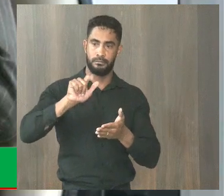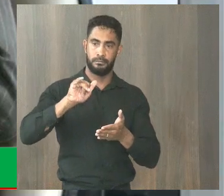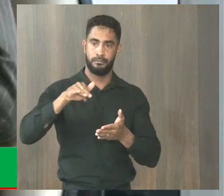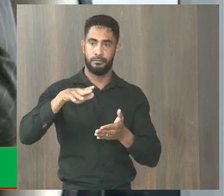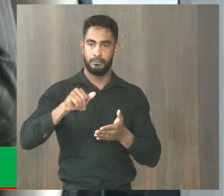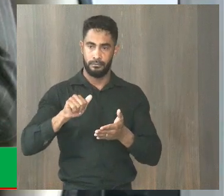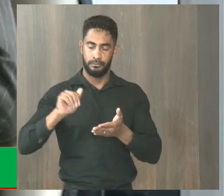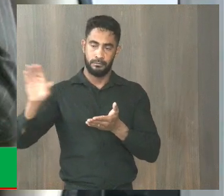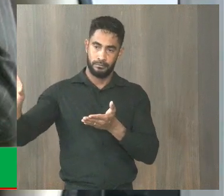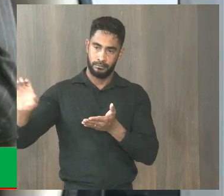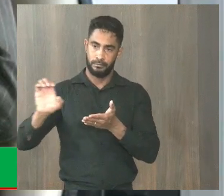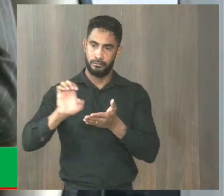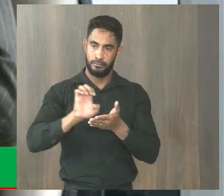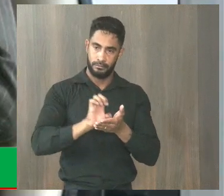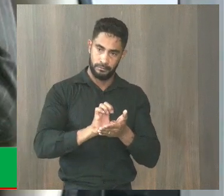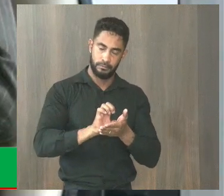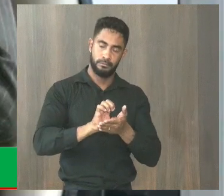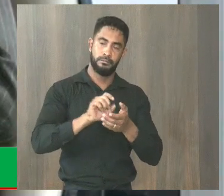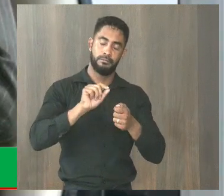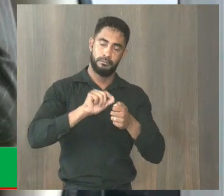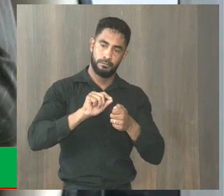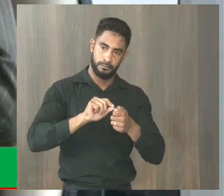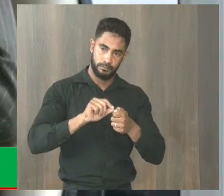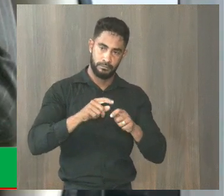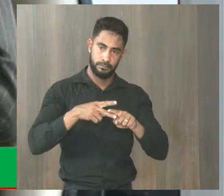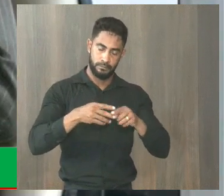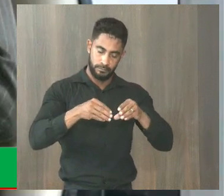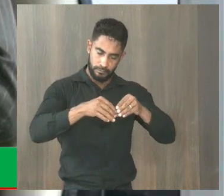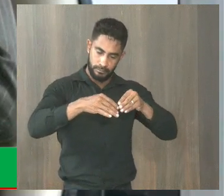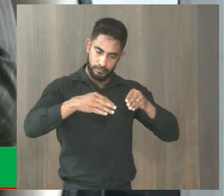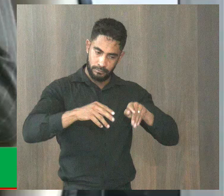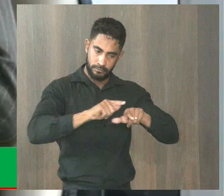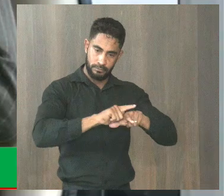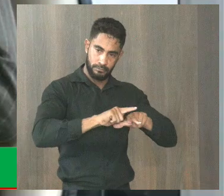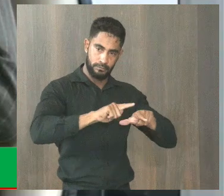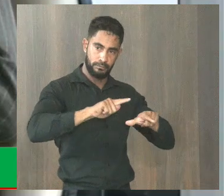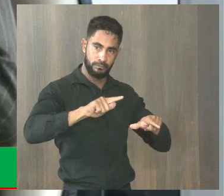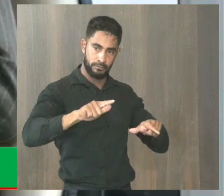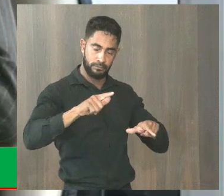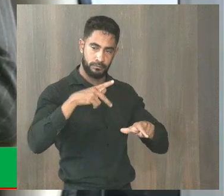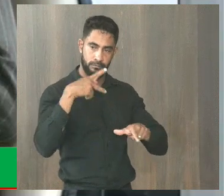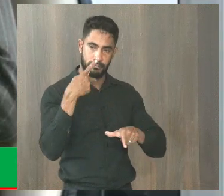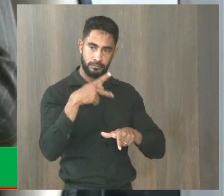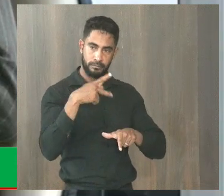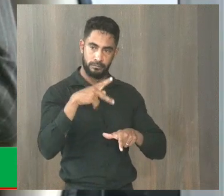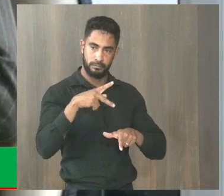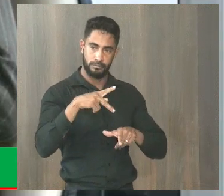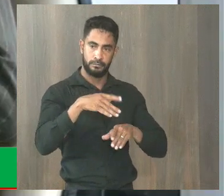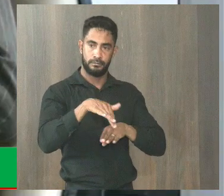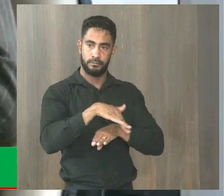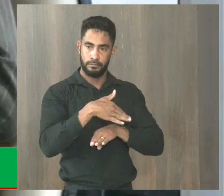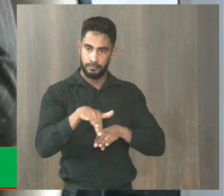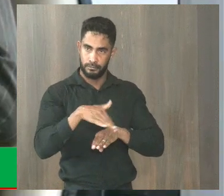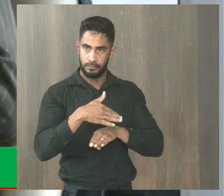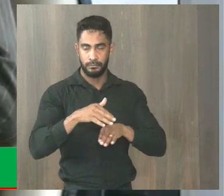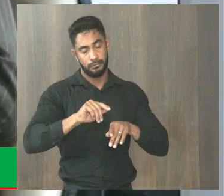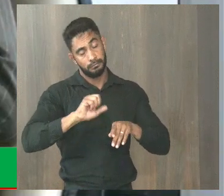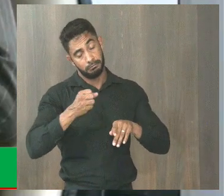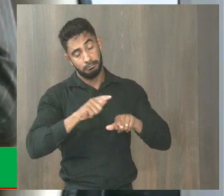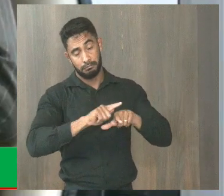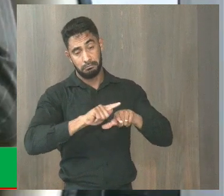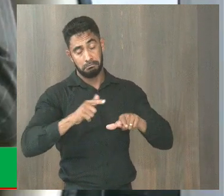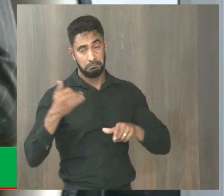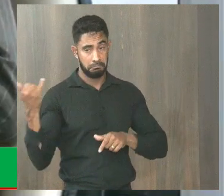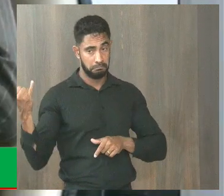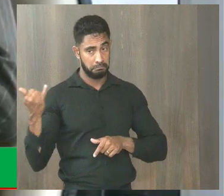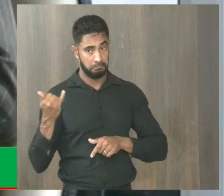emenda parlamentar para que fosse feito o serviço de encascalhamento e possível pavimentação. Ele me informou